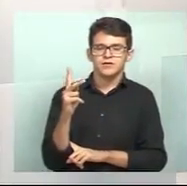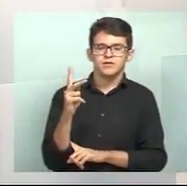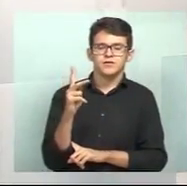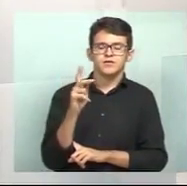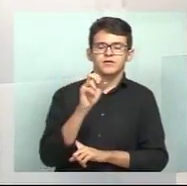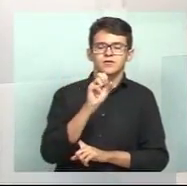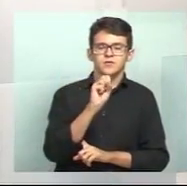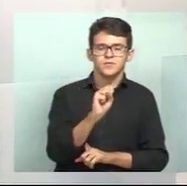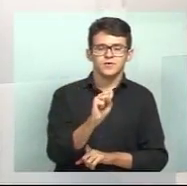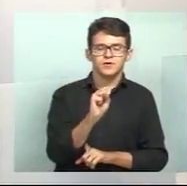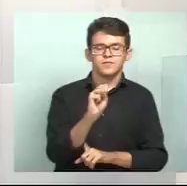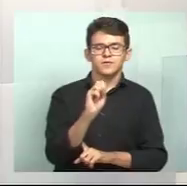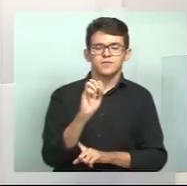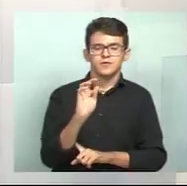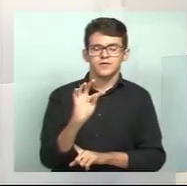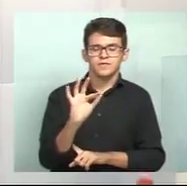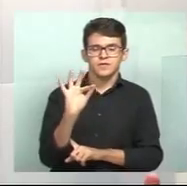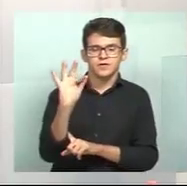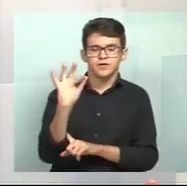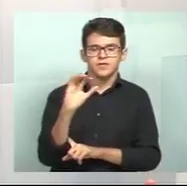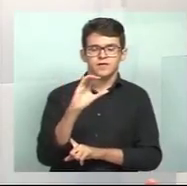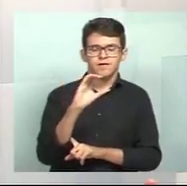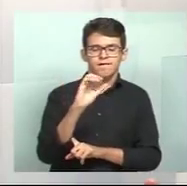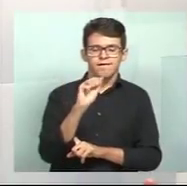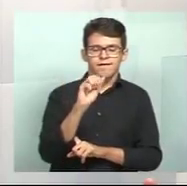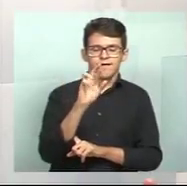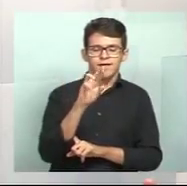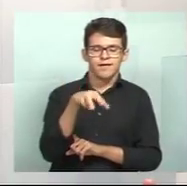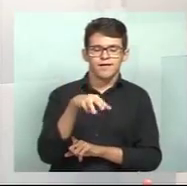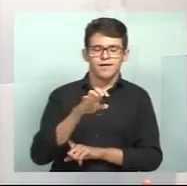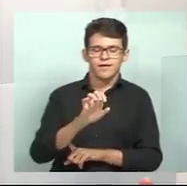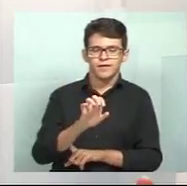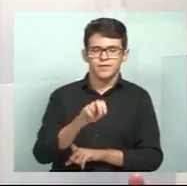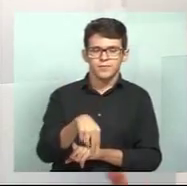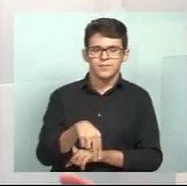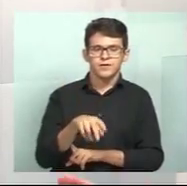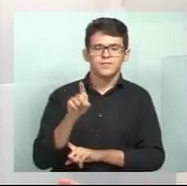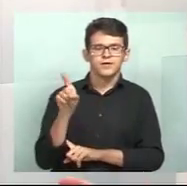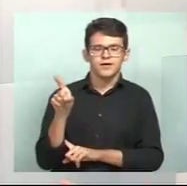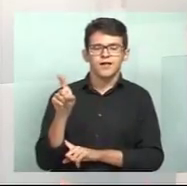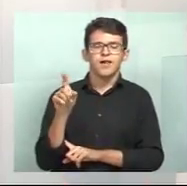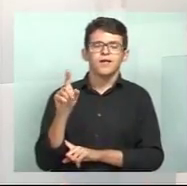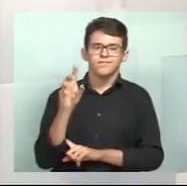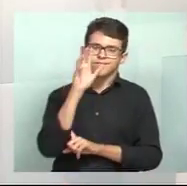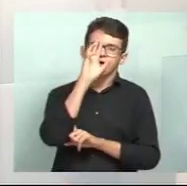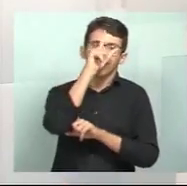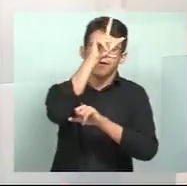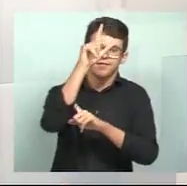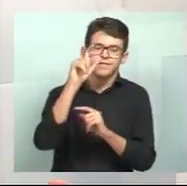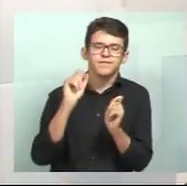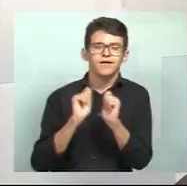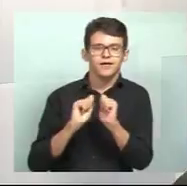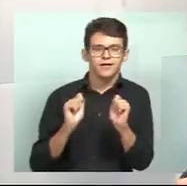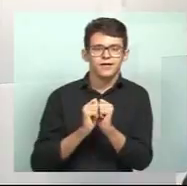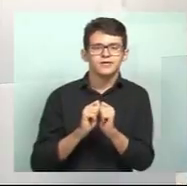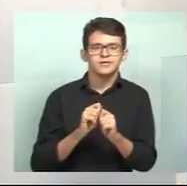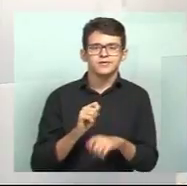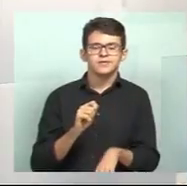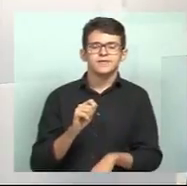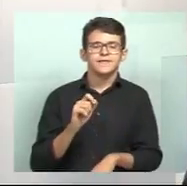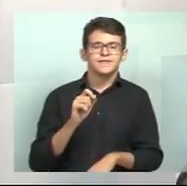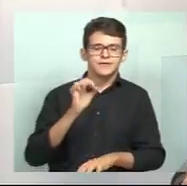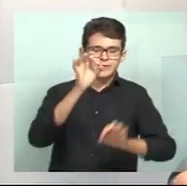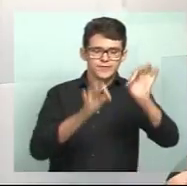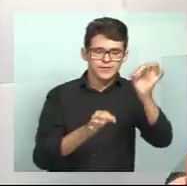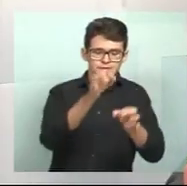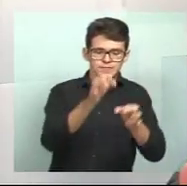Tribunal Federal, ela errou no caso do Aécio Neves. Nós estamos discutindo sobre isso, mas sobre o indulto